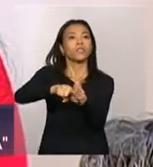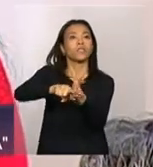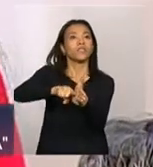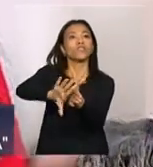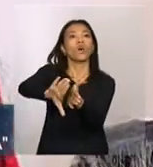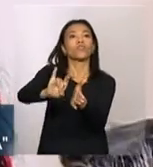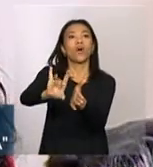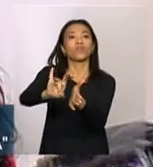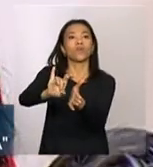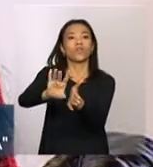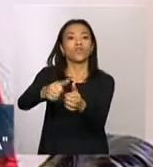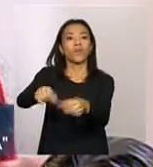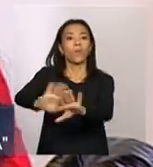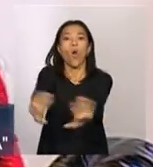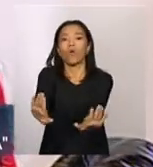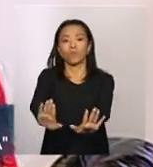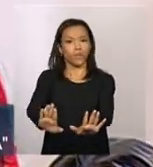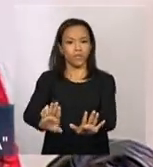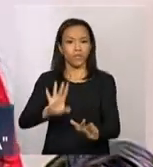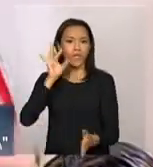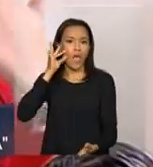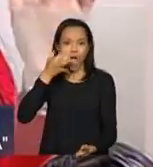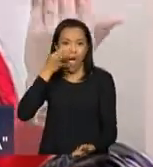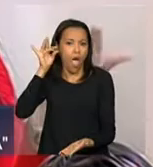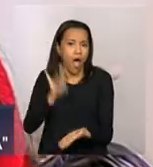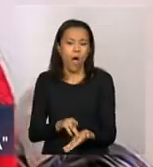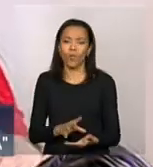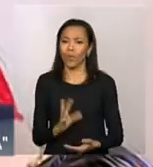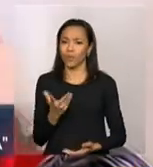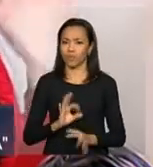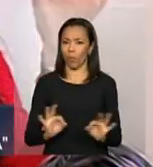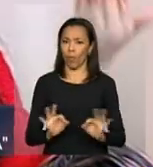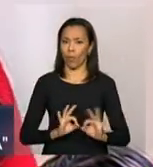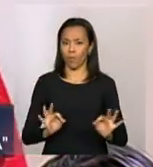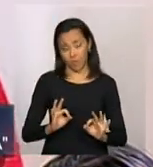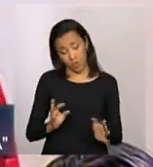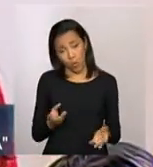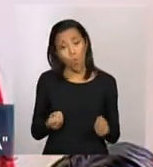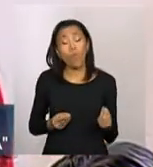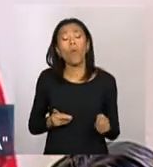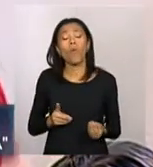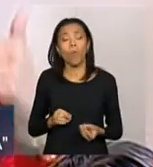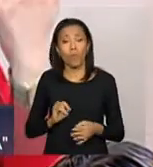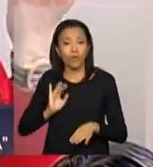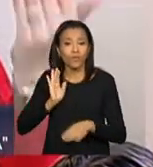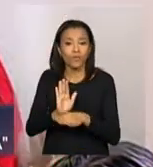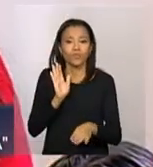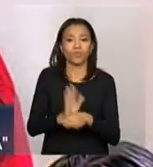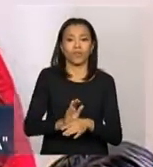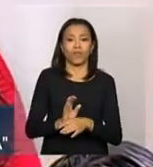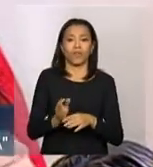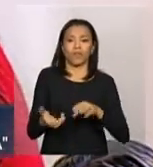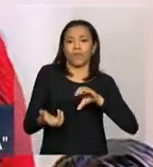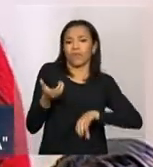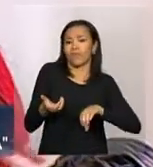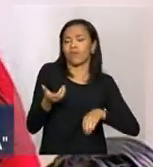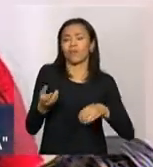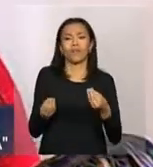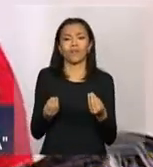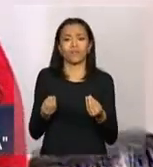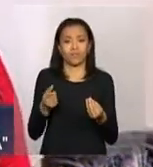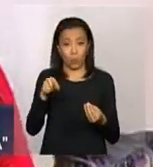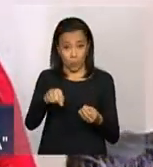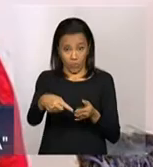em pesquisa que efetivamente não aconteça. Então, vai estreitar os laços com o Congresso, a senhora vai tentar, né,